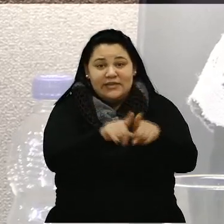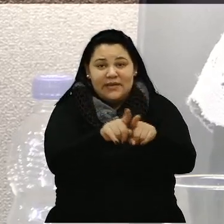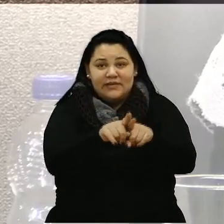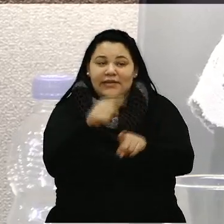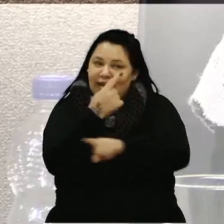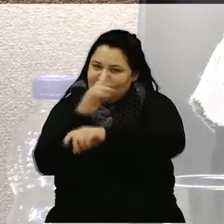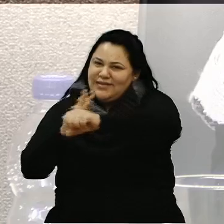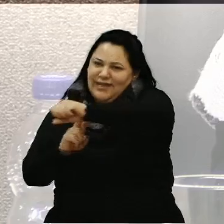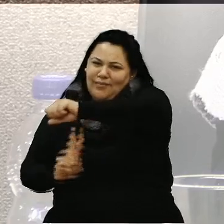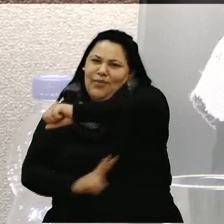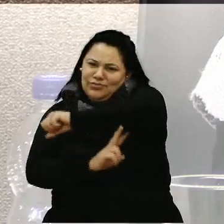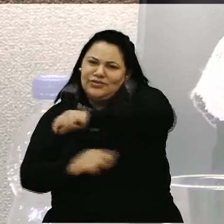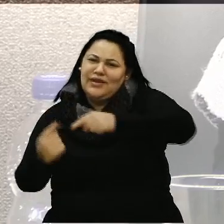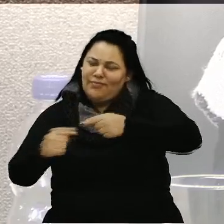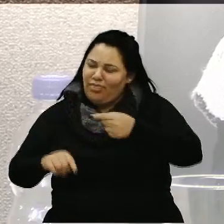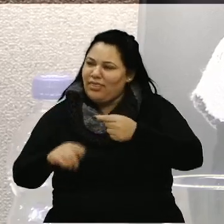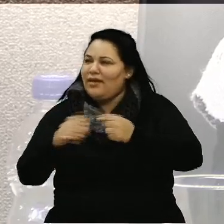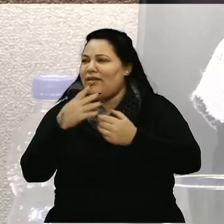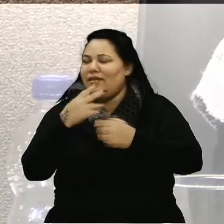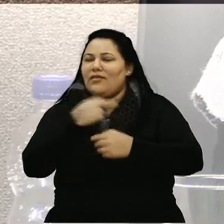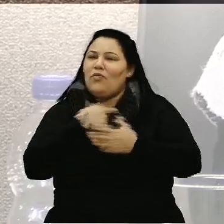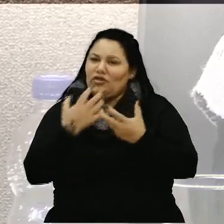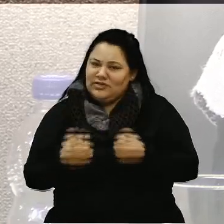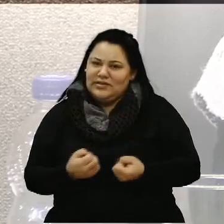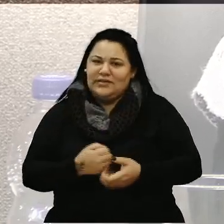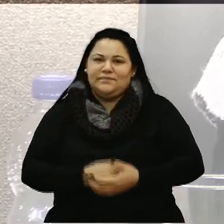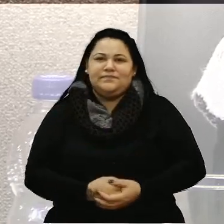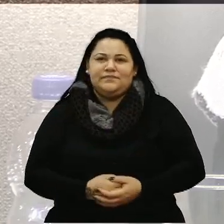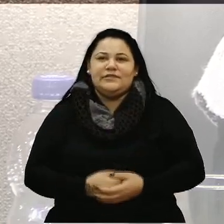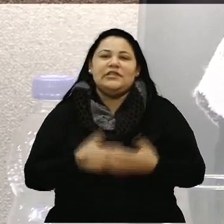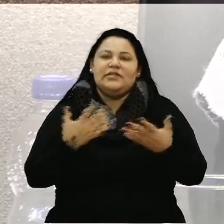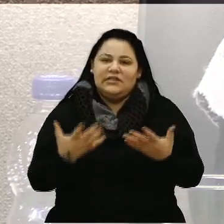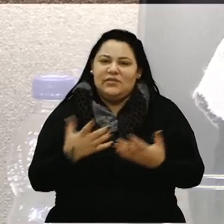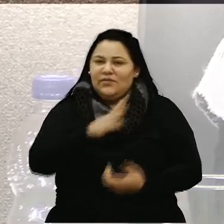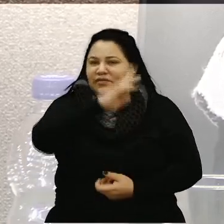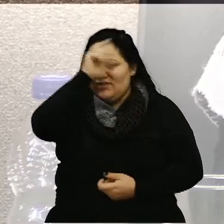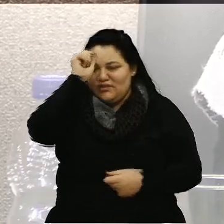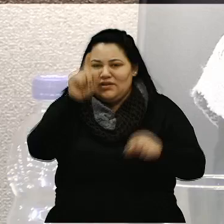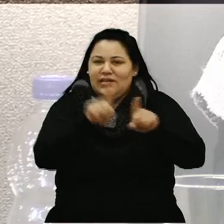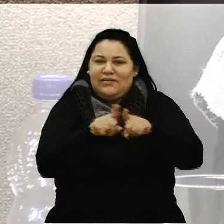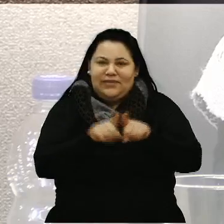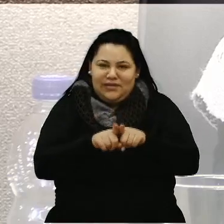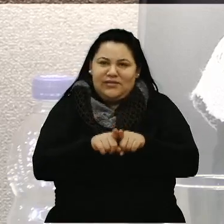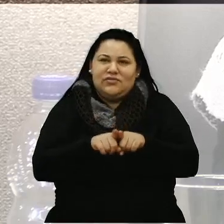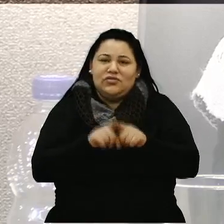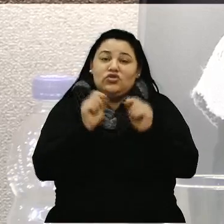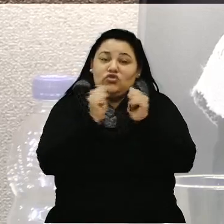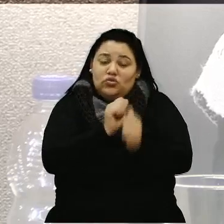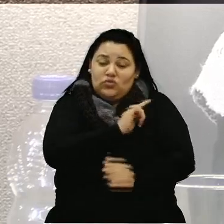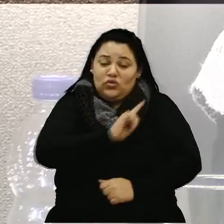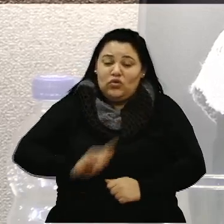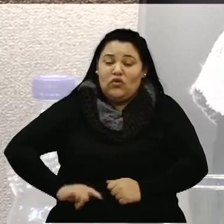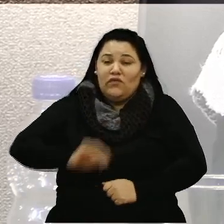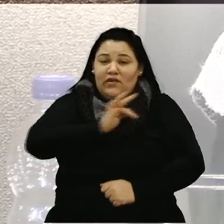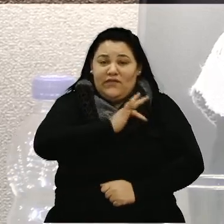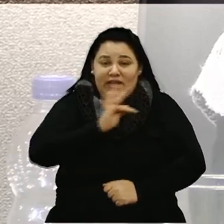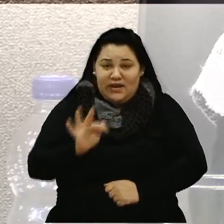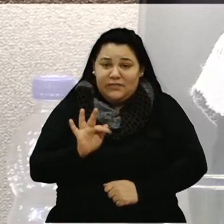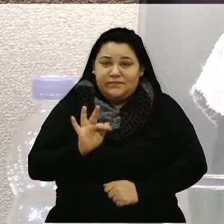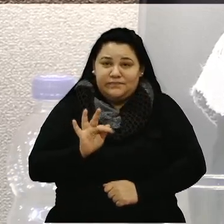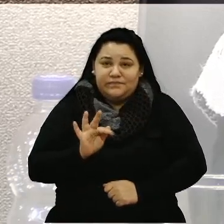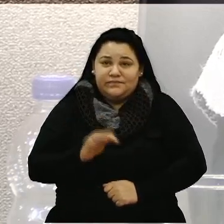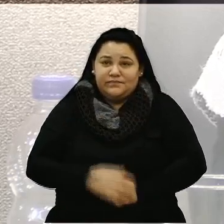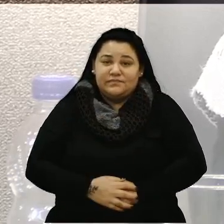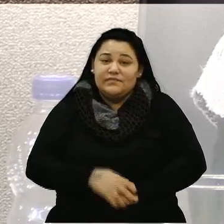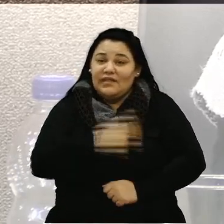nem cabimento. Então, o prefeito ali também se compromete junto com o governo federal. E, bem o